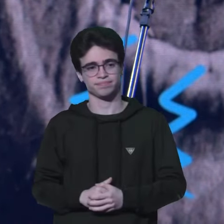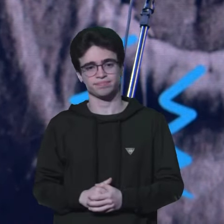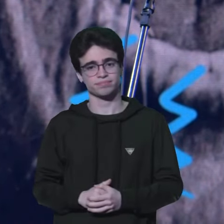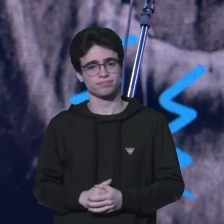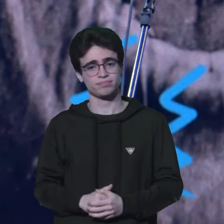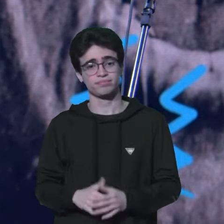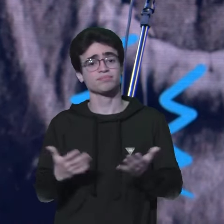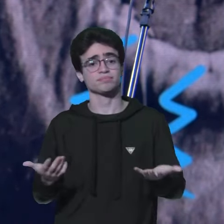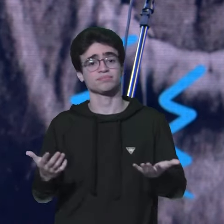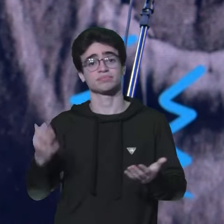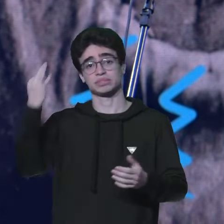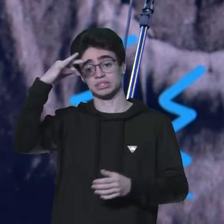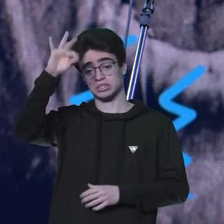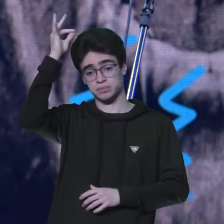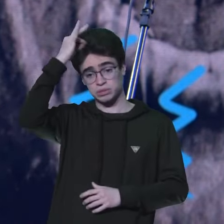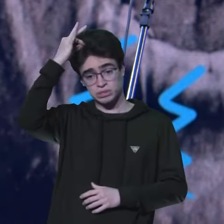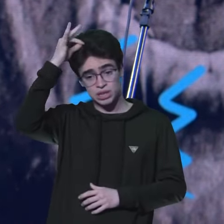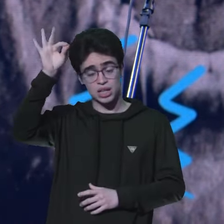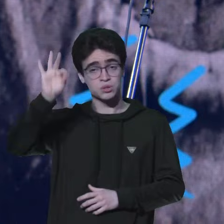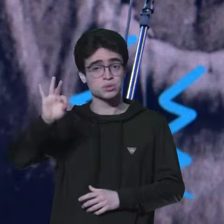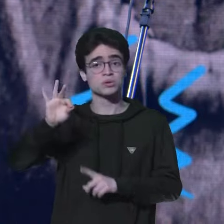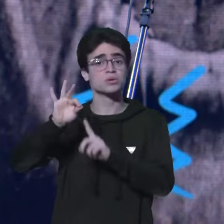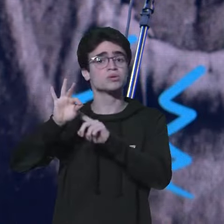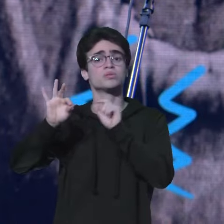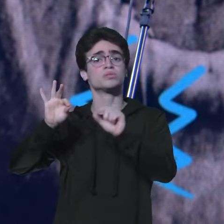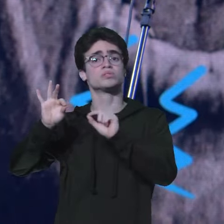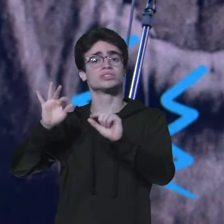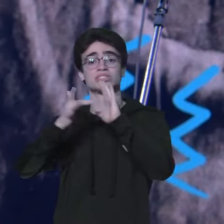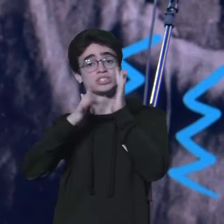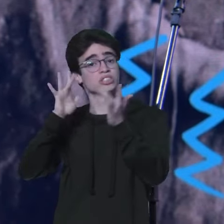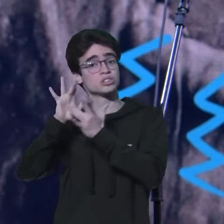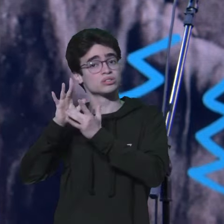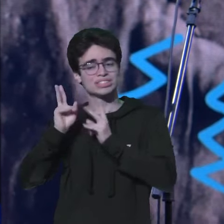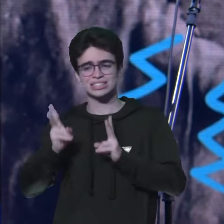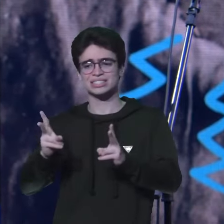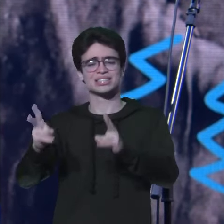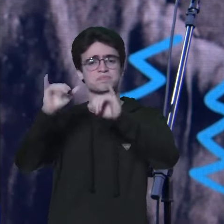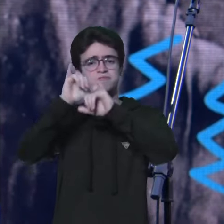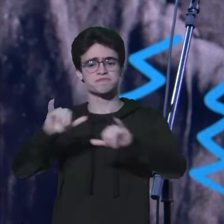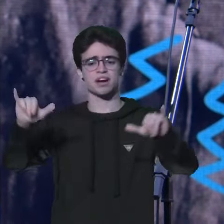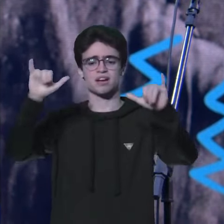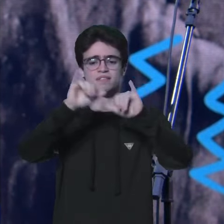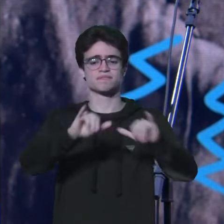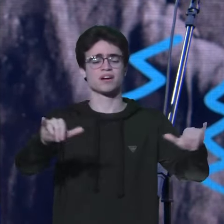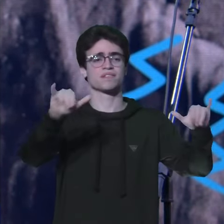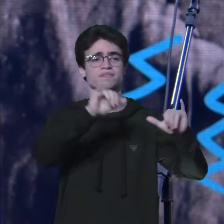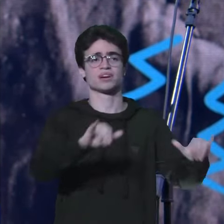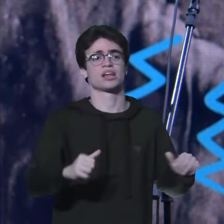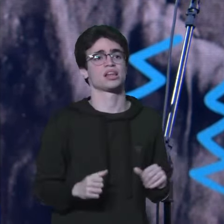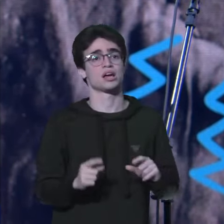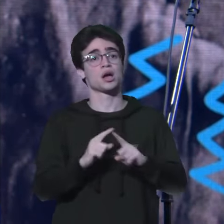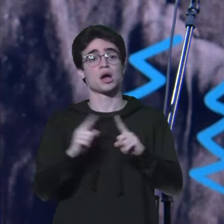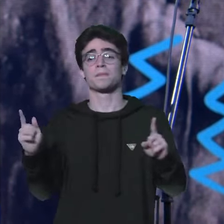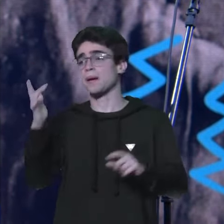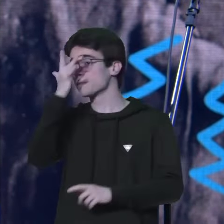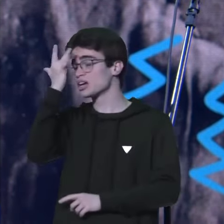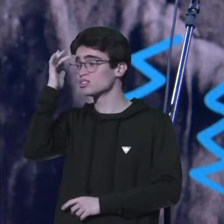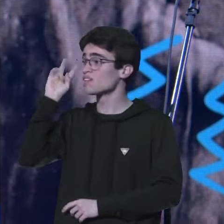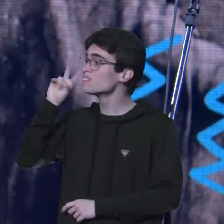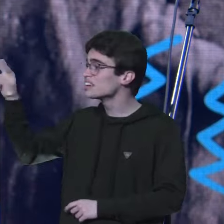O Espírito Santo, Jesus continua falando, só que tem pouca gente ouvindo.